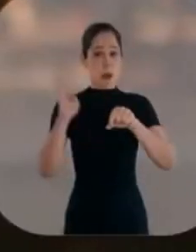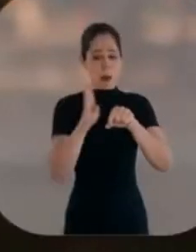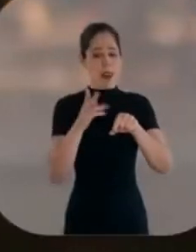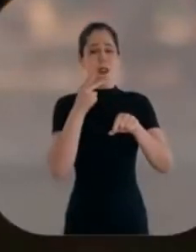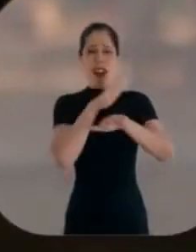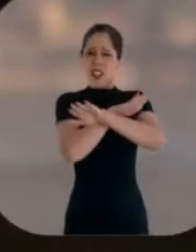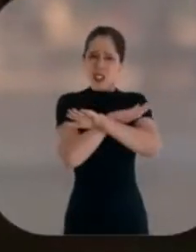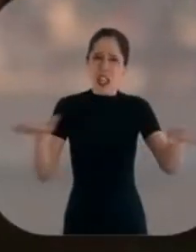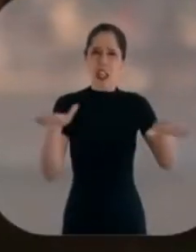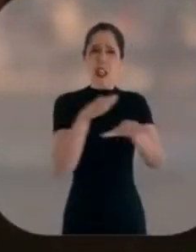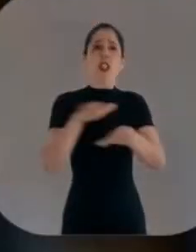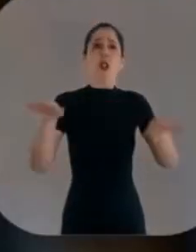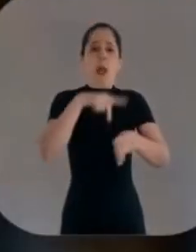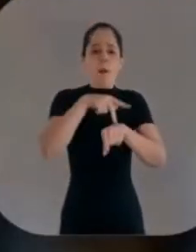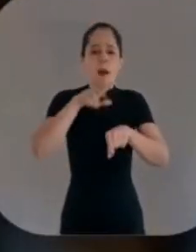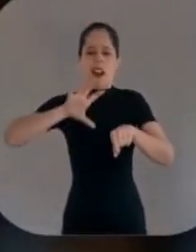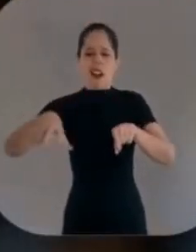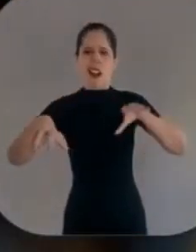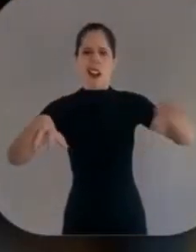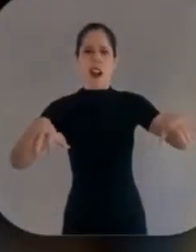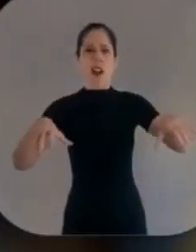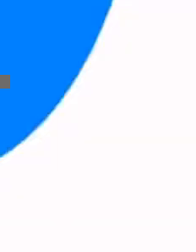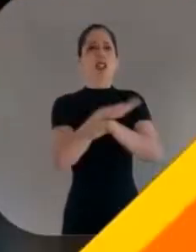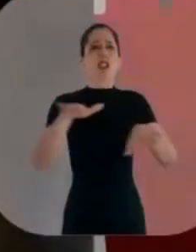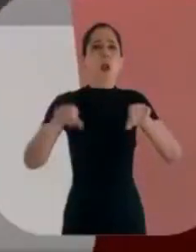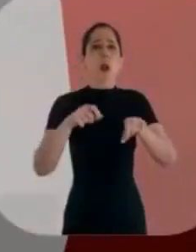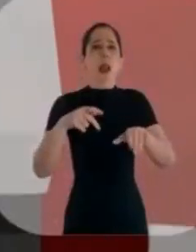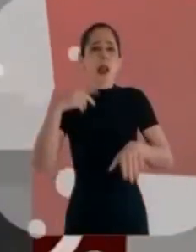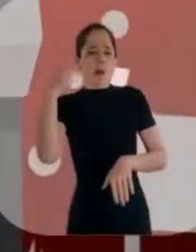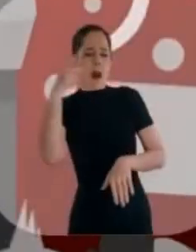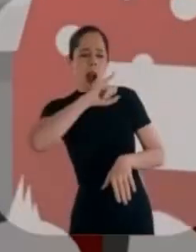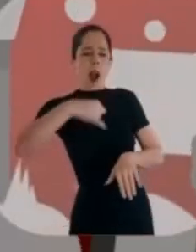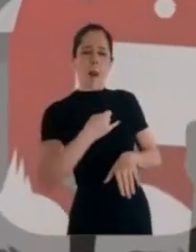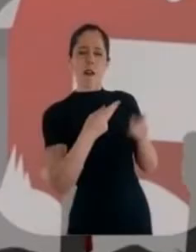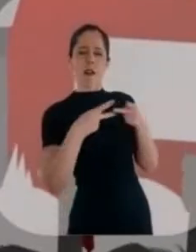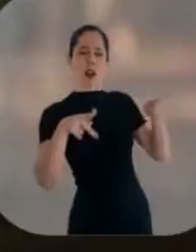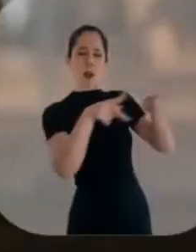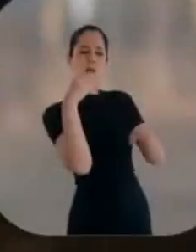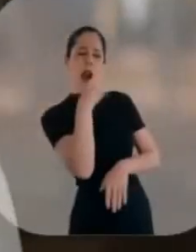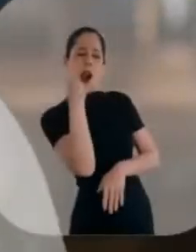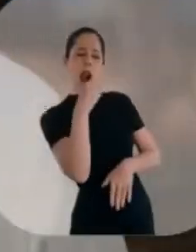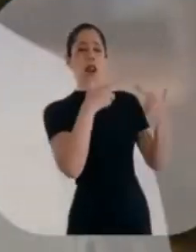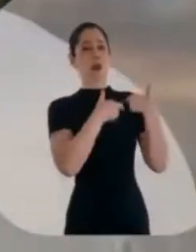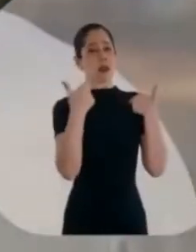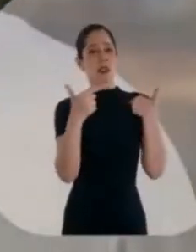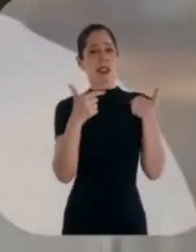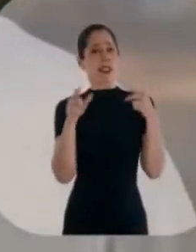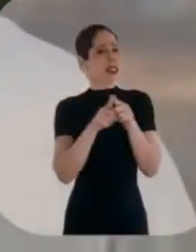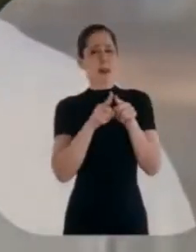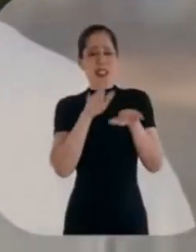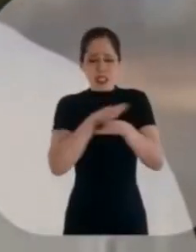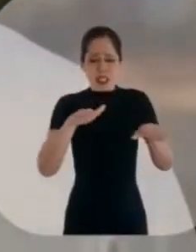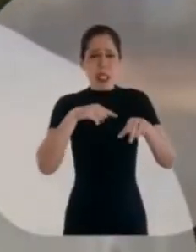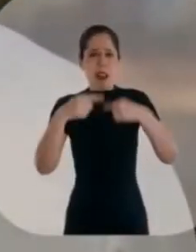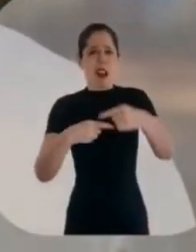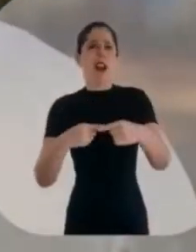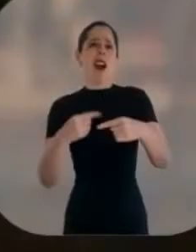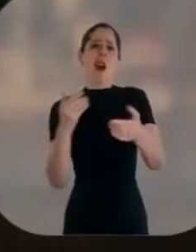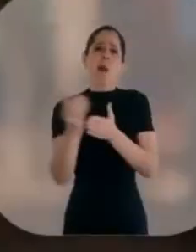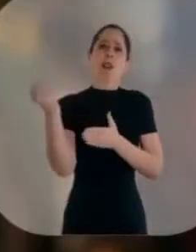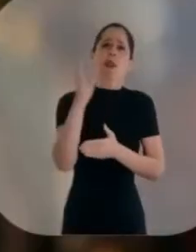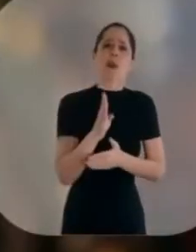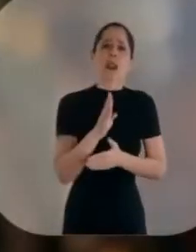está na hora do Brasil dizer chega. Chega do nosso país dividido, chega de populismo irresponsável, chega de adiar o começo de um novo